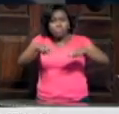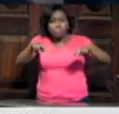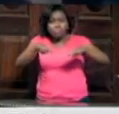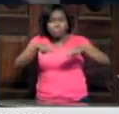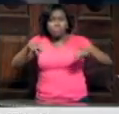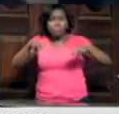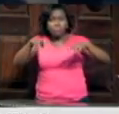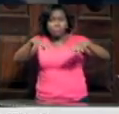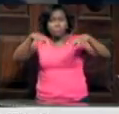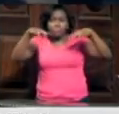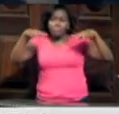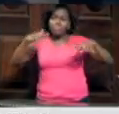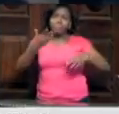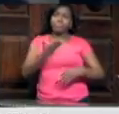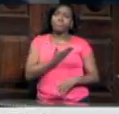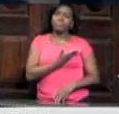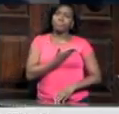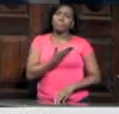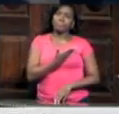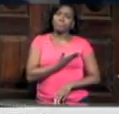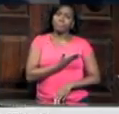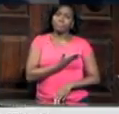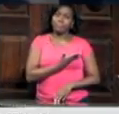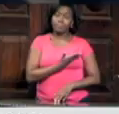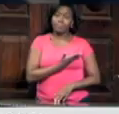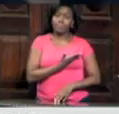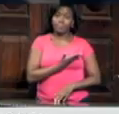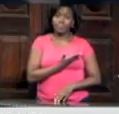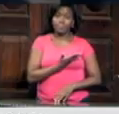prezados amigos.